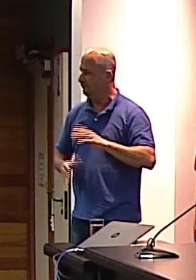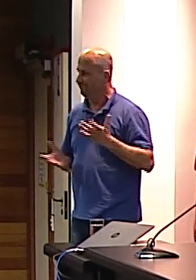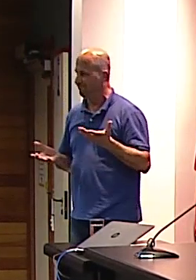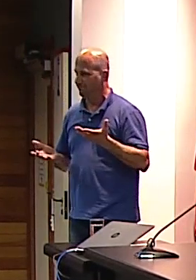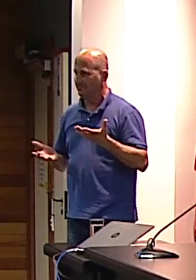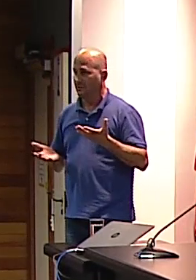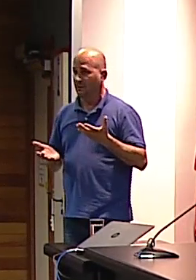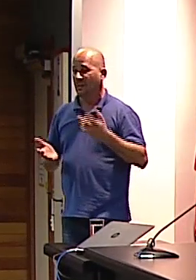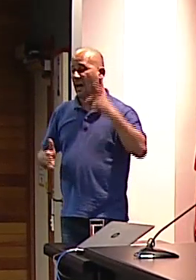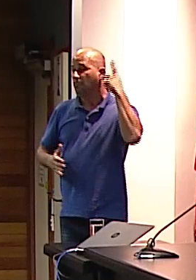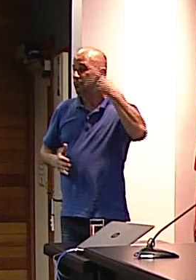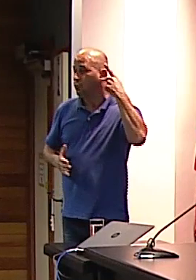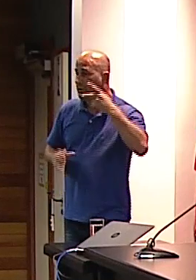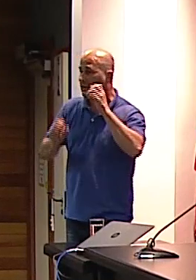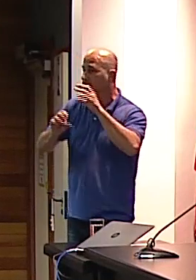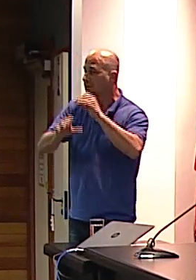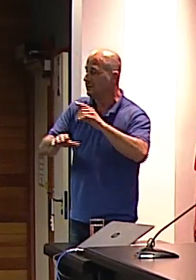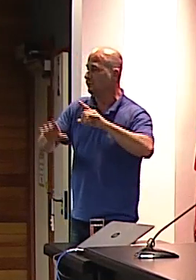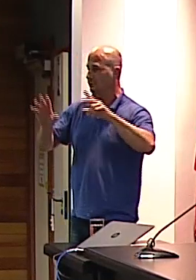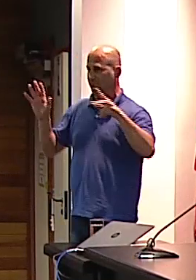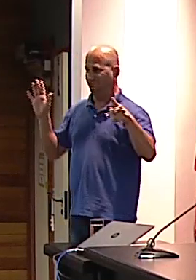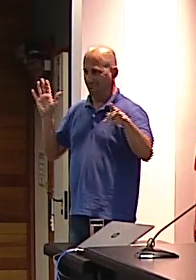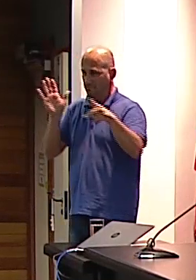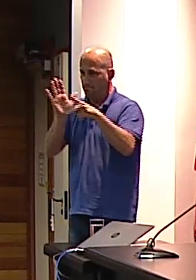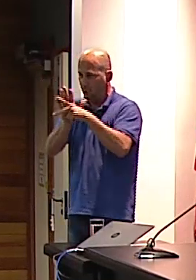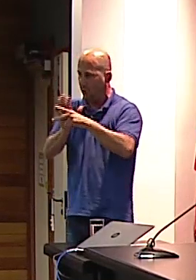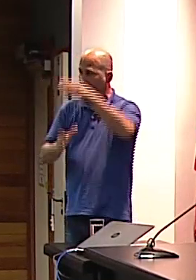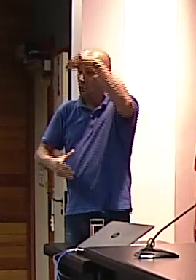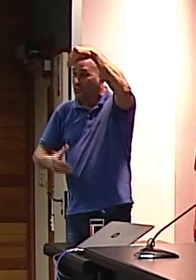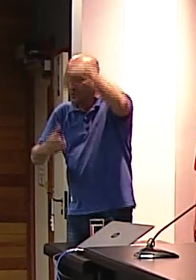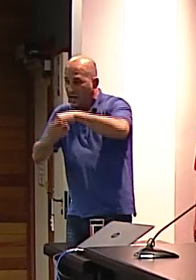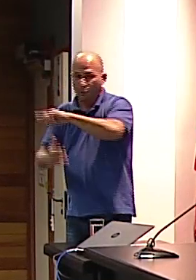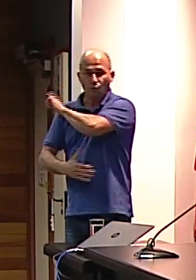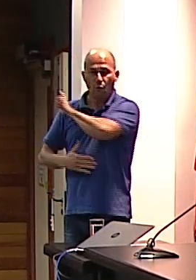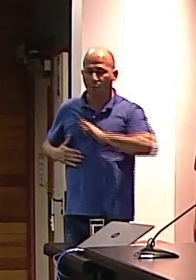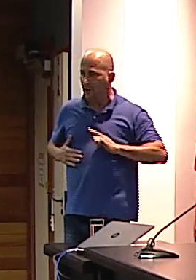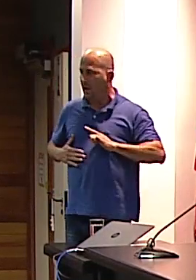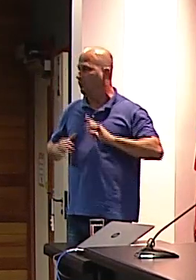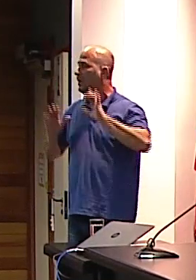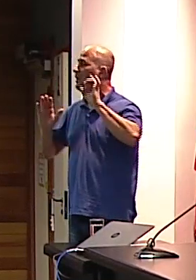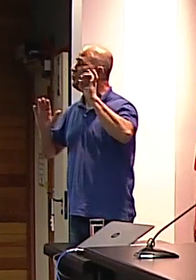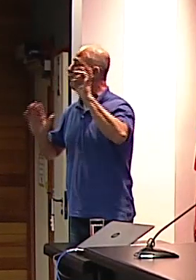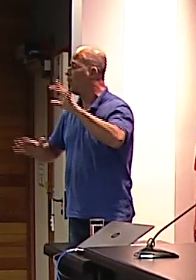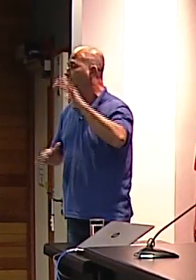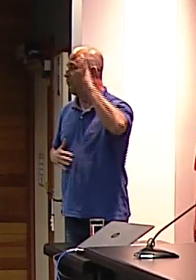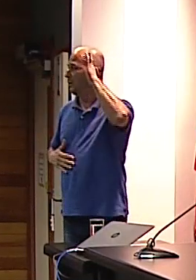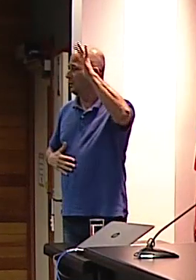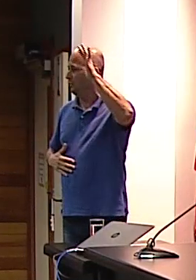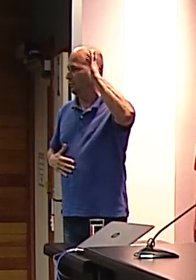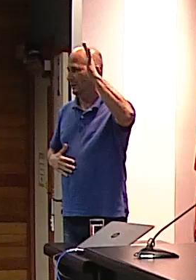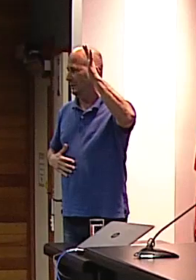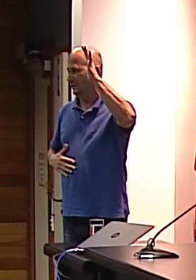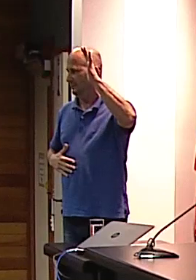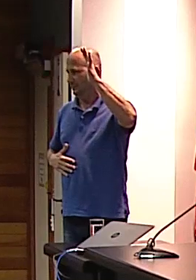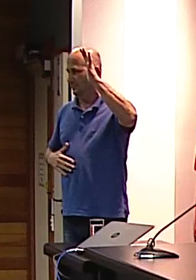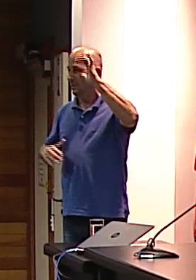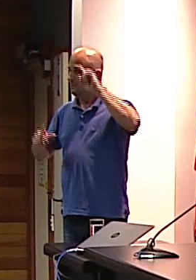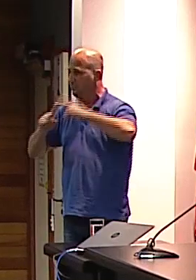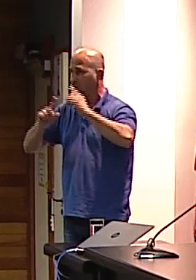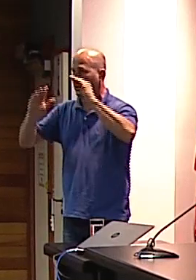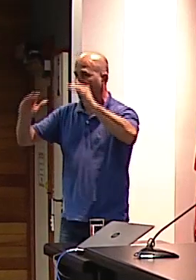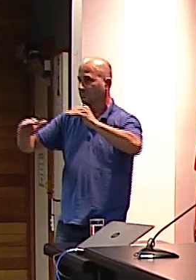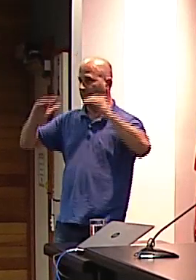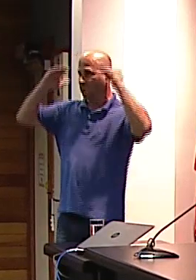muito incentivo assim em relação à educação. Em relação a políticas públicas mesmo. A gente sabe que o governo está muito falho